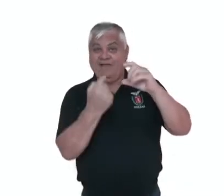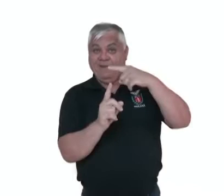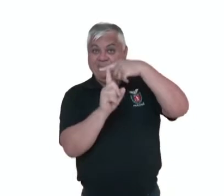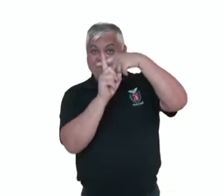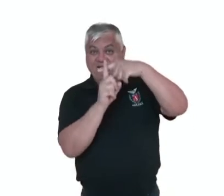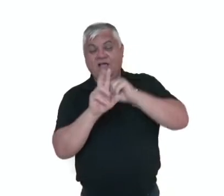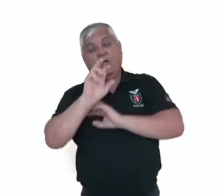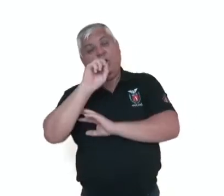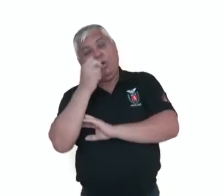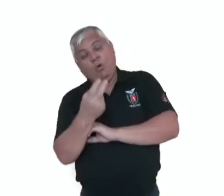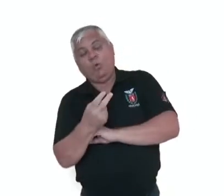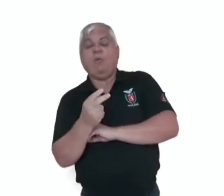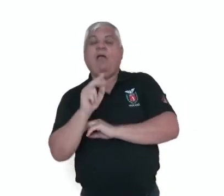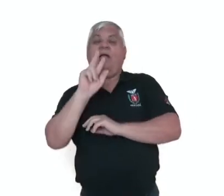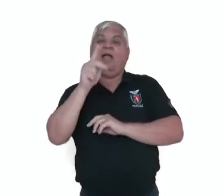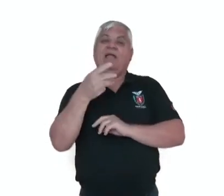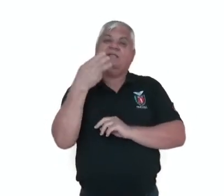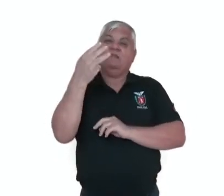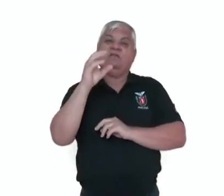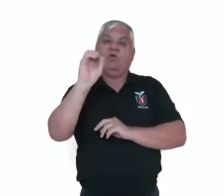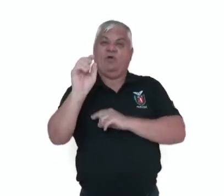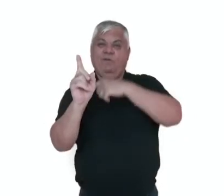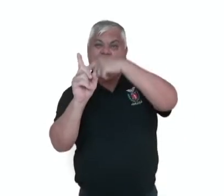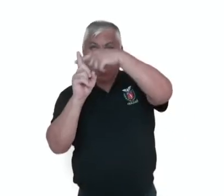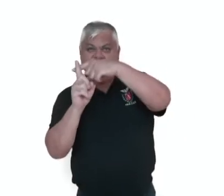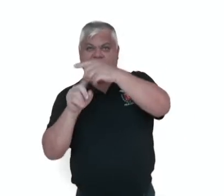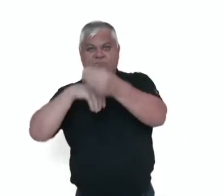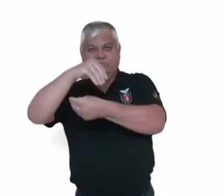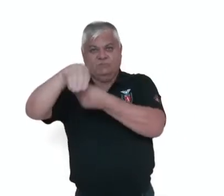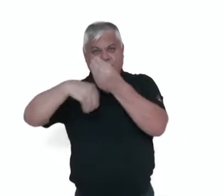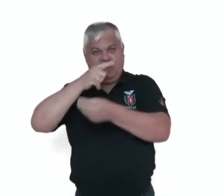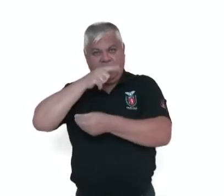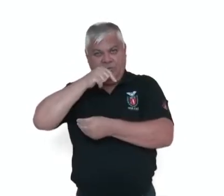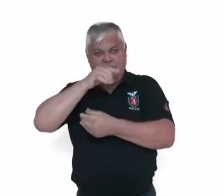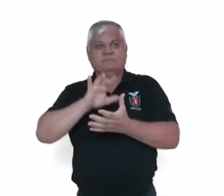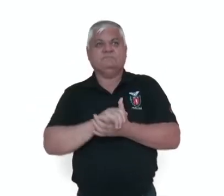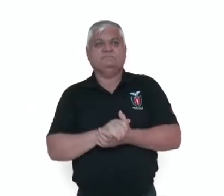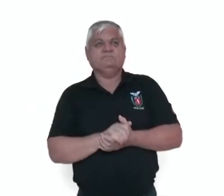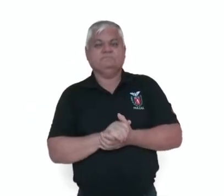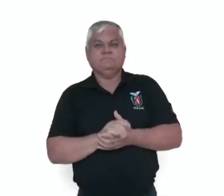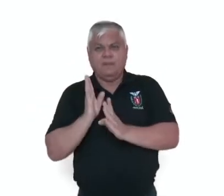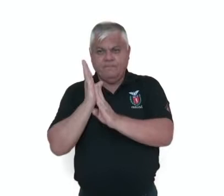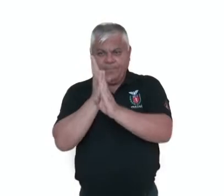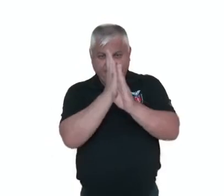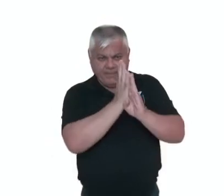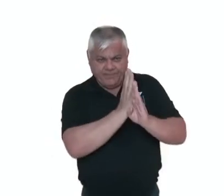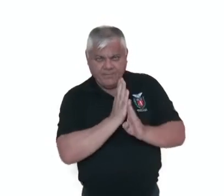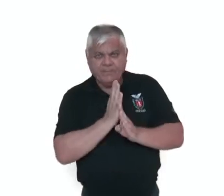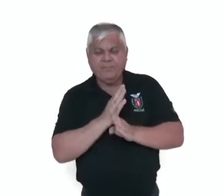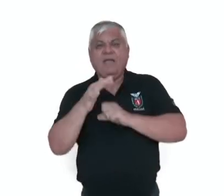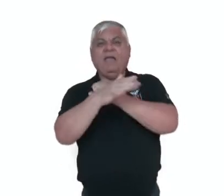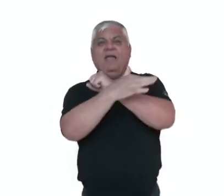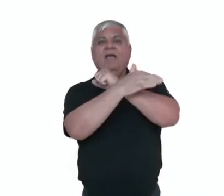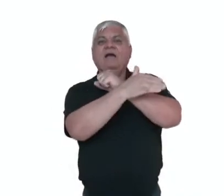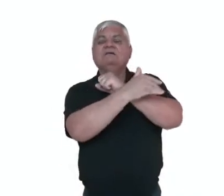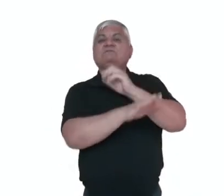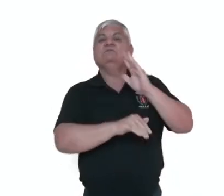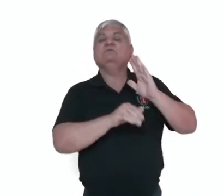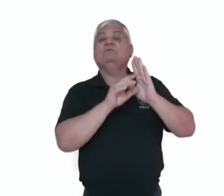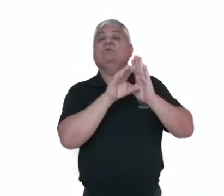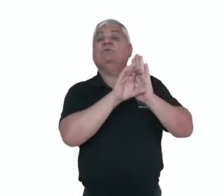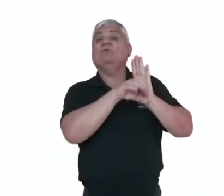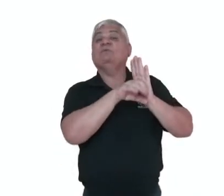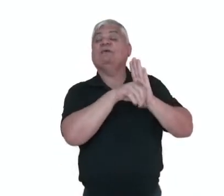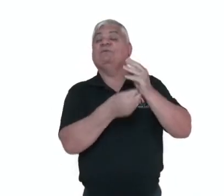ou H3O+, quando está no meio aquoso. Pode-se identificar um ácido a partir do conceito do ácido de